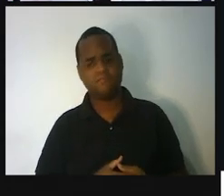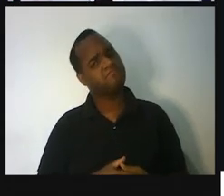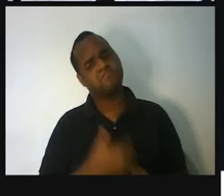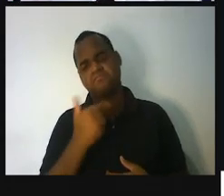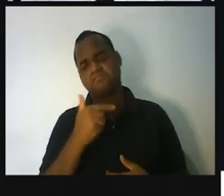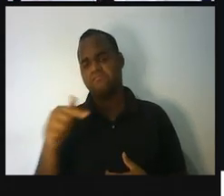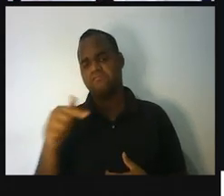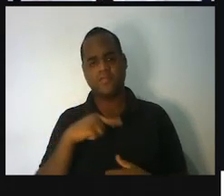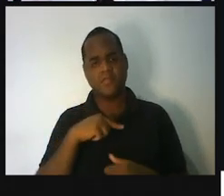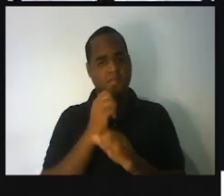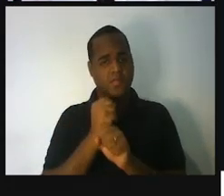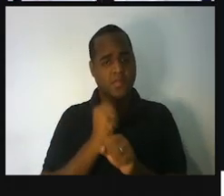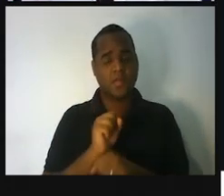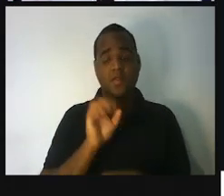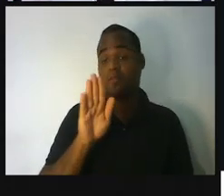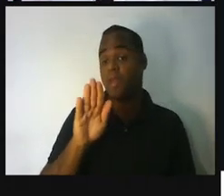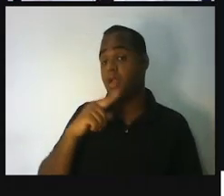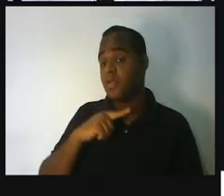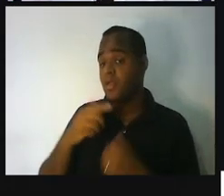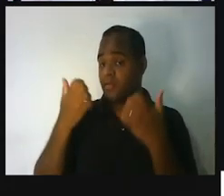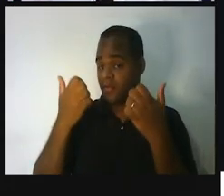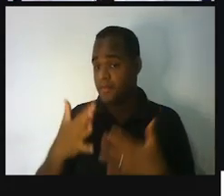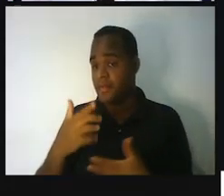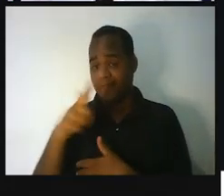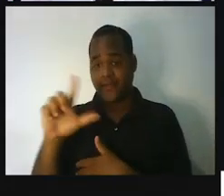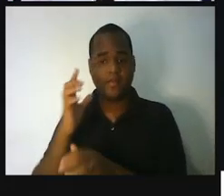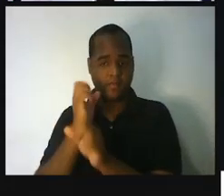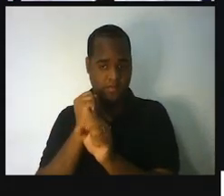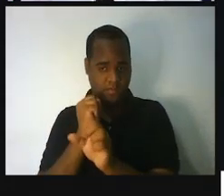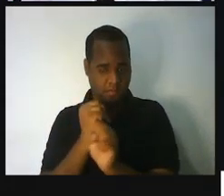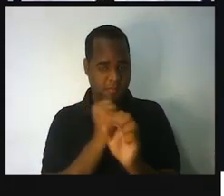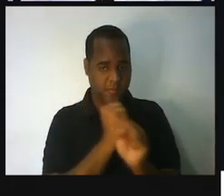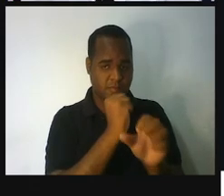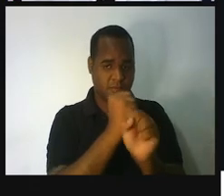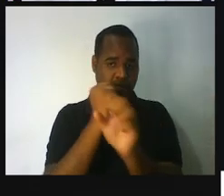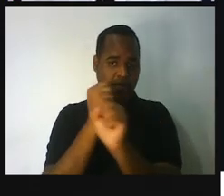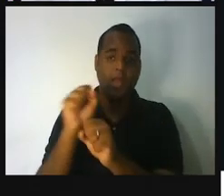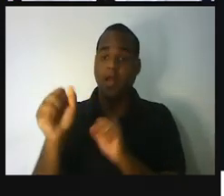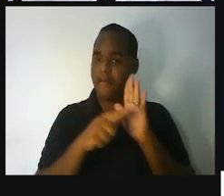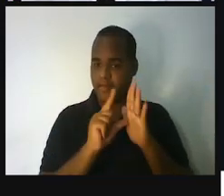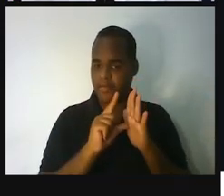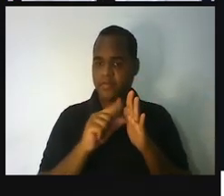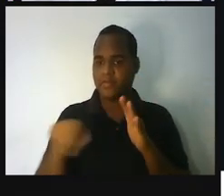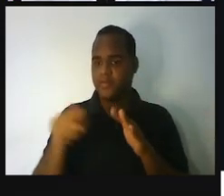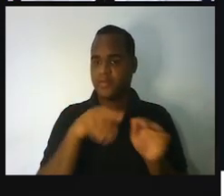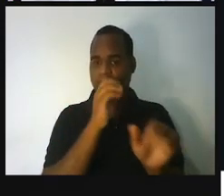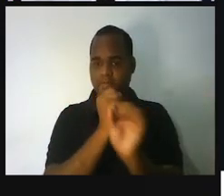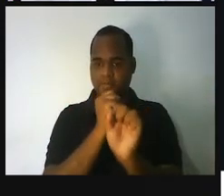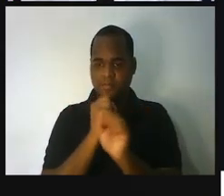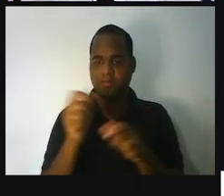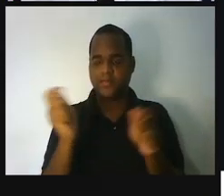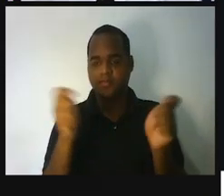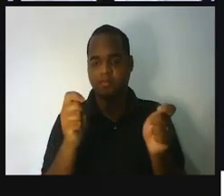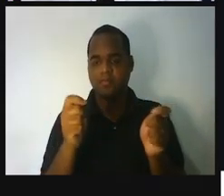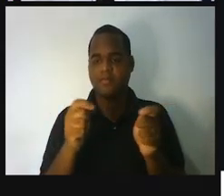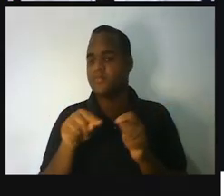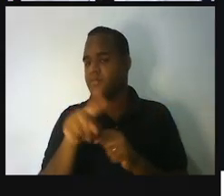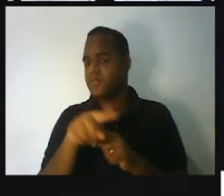Não. Mas, ainda que tenha cálculos, antes dos cálculos, tem a construção